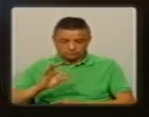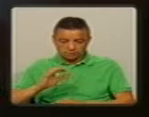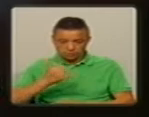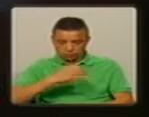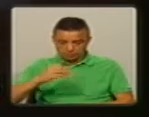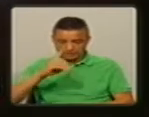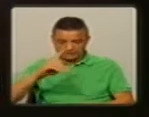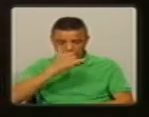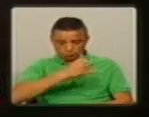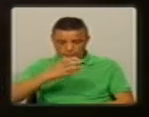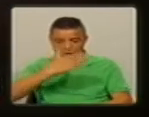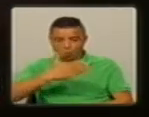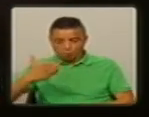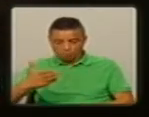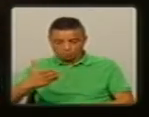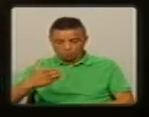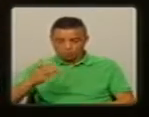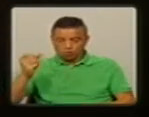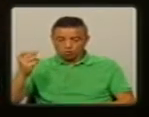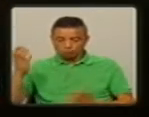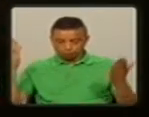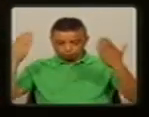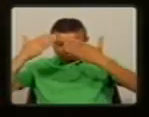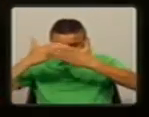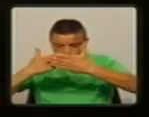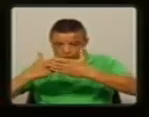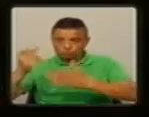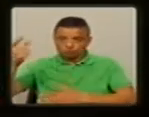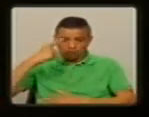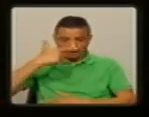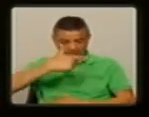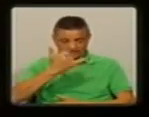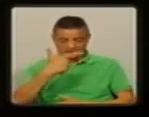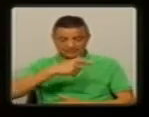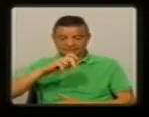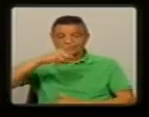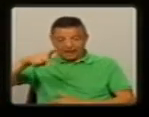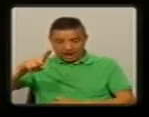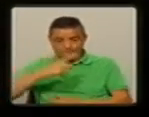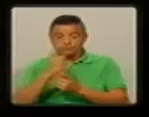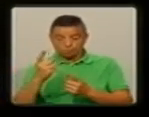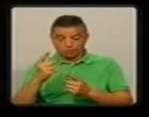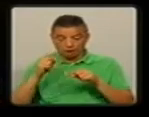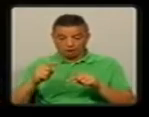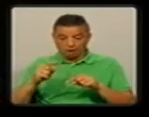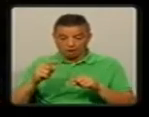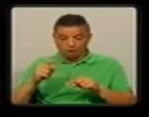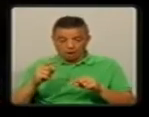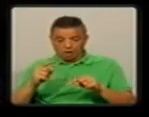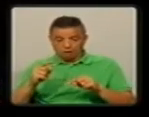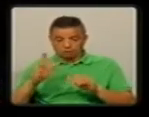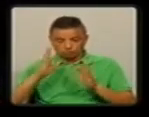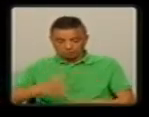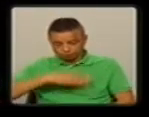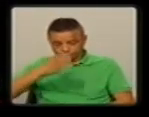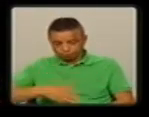2006 e 2011, de uma espécie do pôr do Sol em Titã. Isto é curioso. E qual é a sua relação com neblina? Eu já conto.